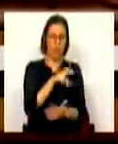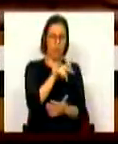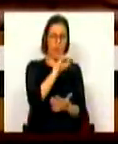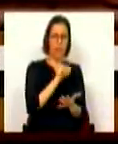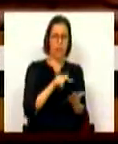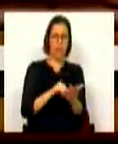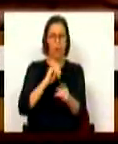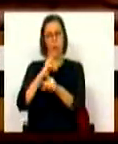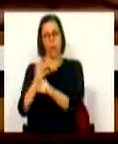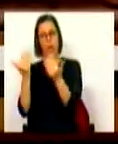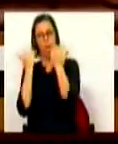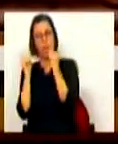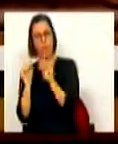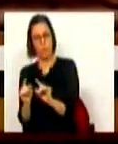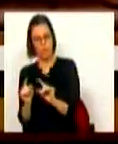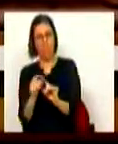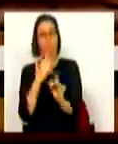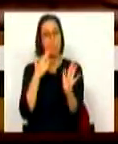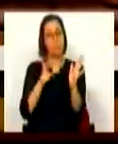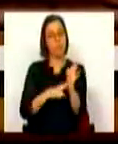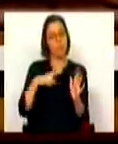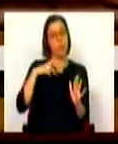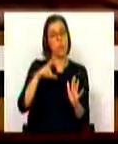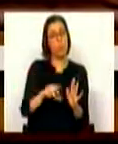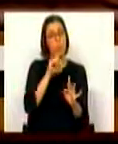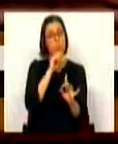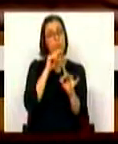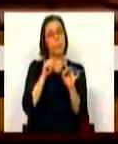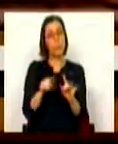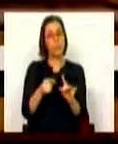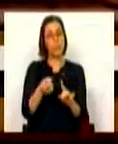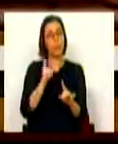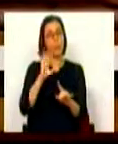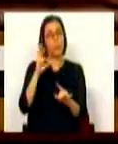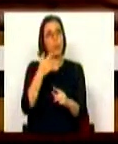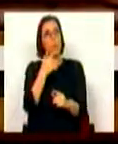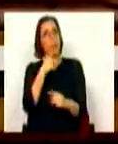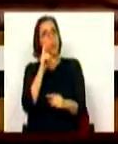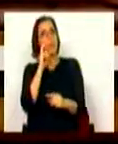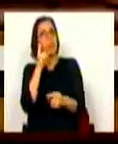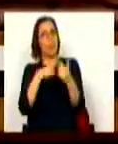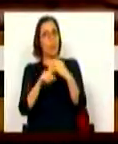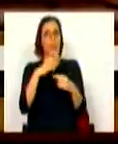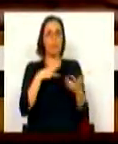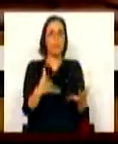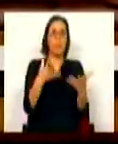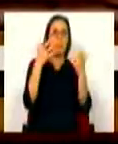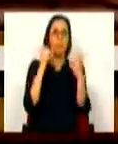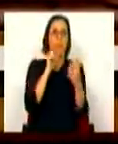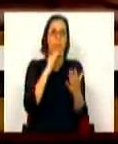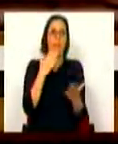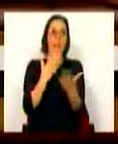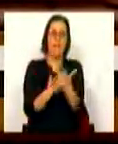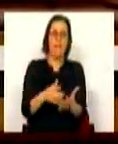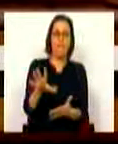com as outras informações e de que, afinal, Portugal provavelmente não é um país tão seguro quanto se pretende,